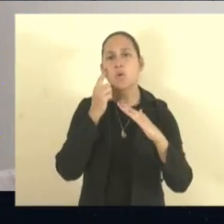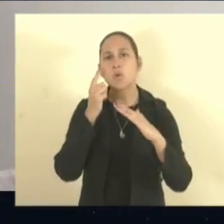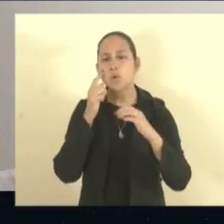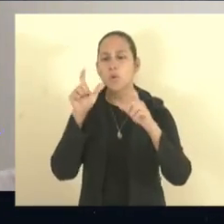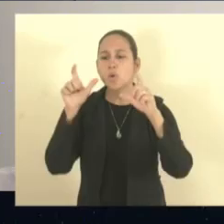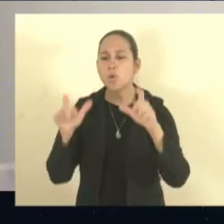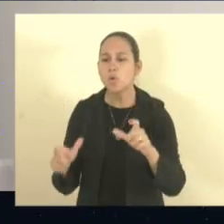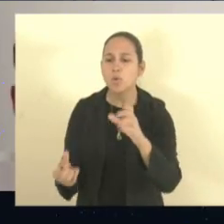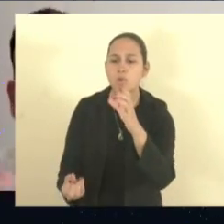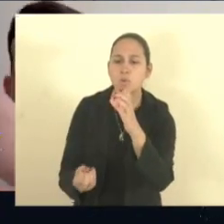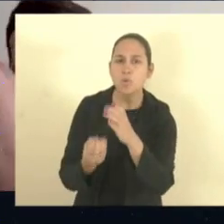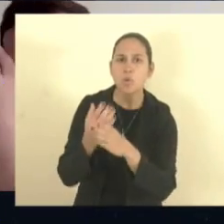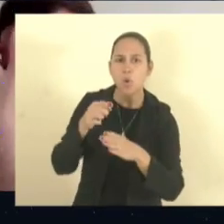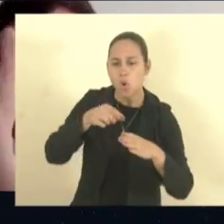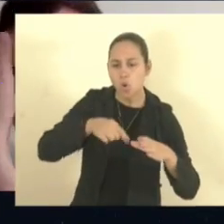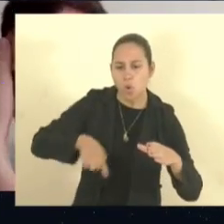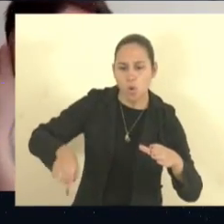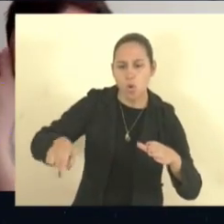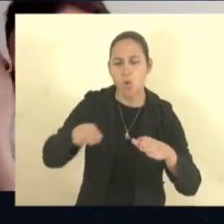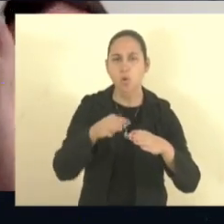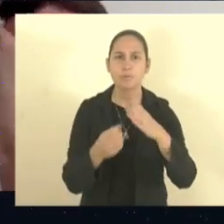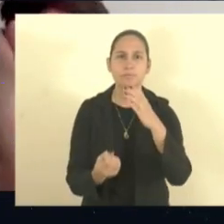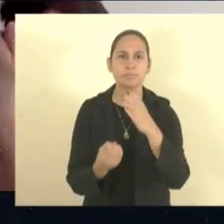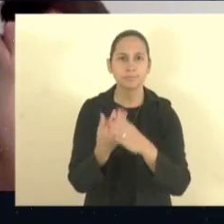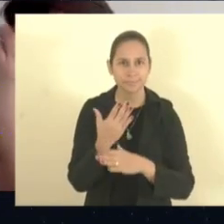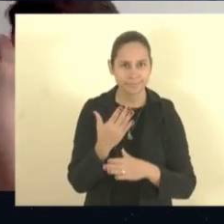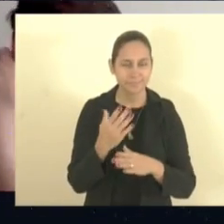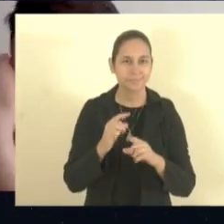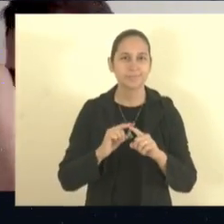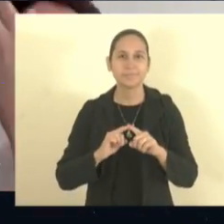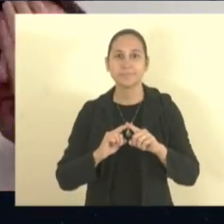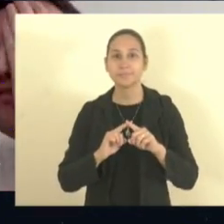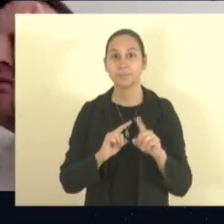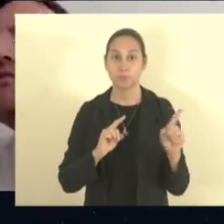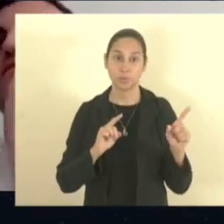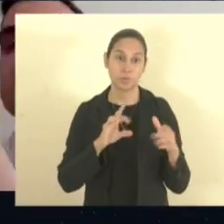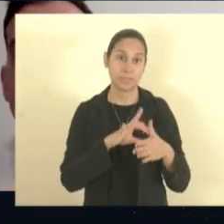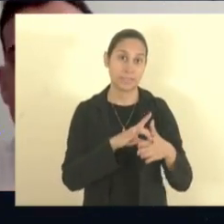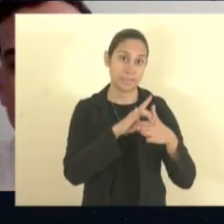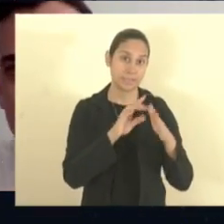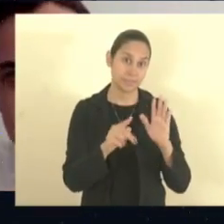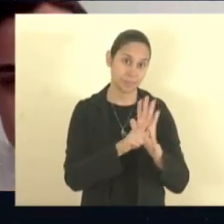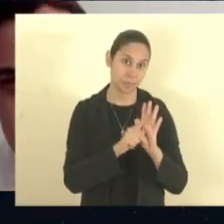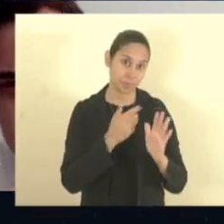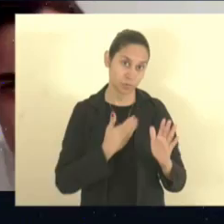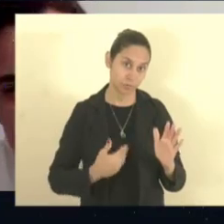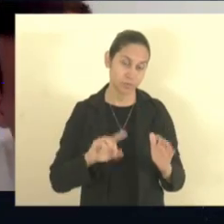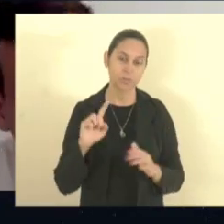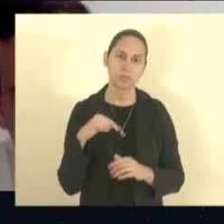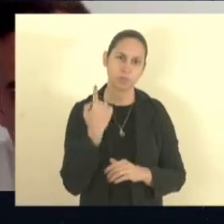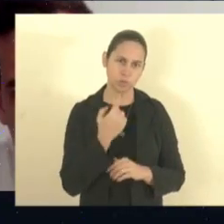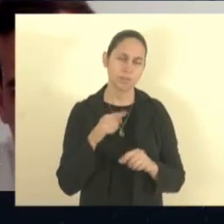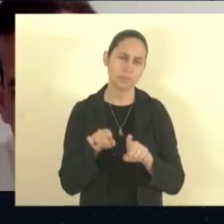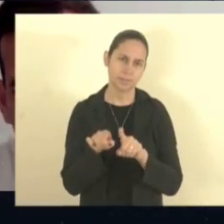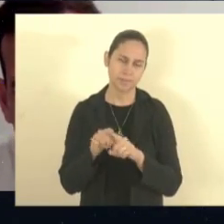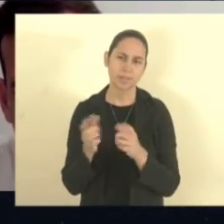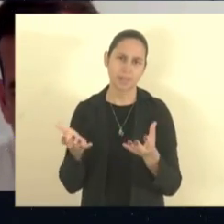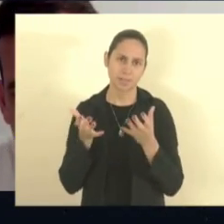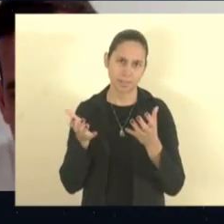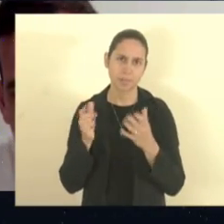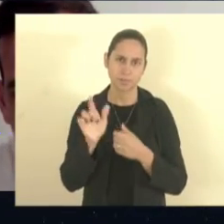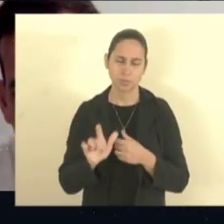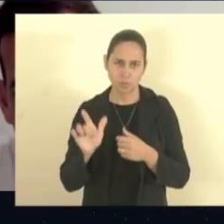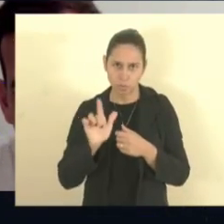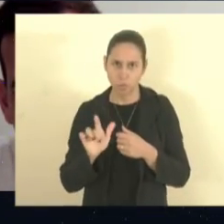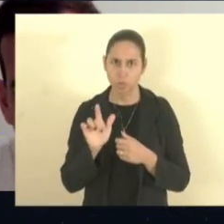contornos, e tudo que foi aqui dito pelo líder do governo, claro que todos nós queremos, é muito importante, só quem